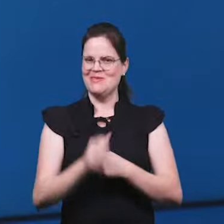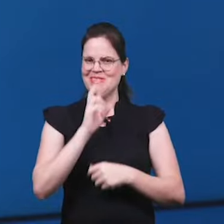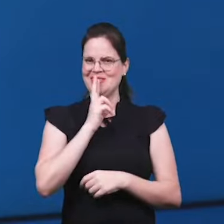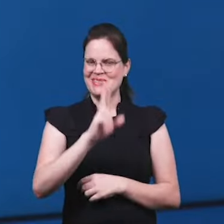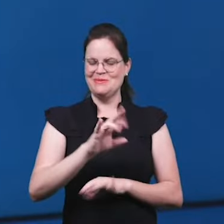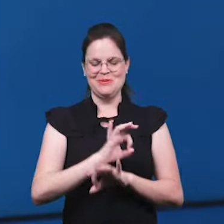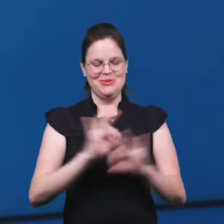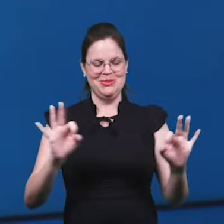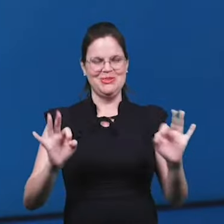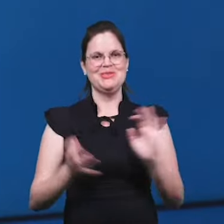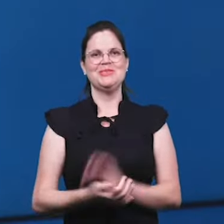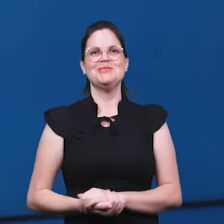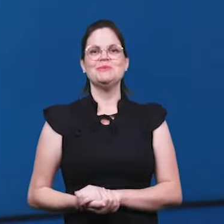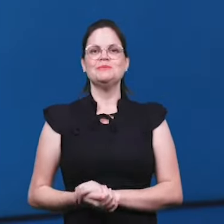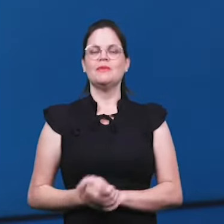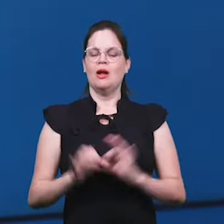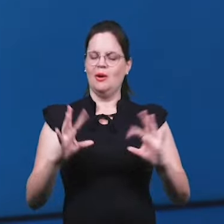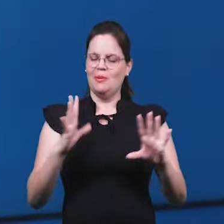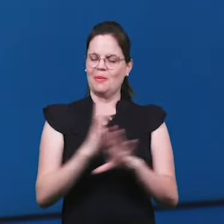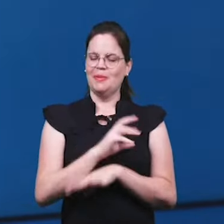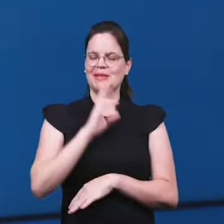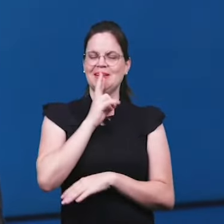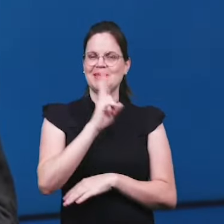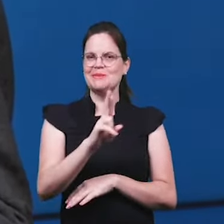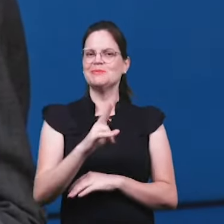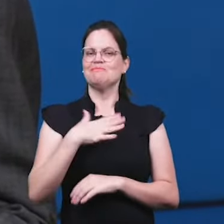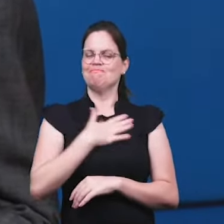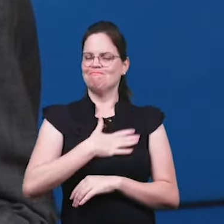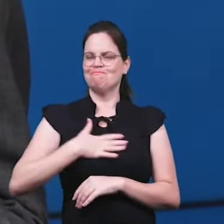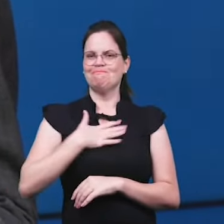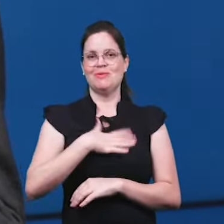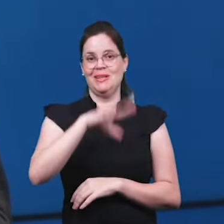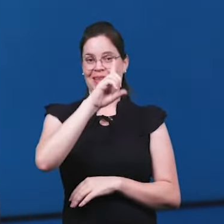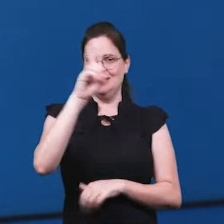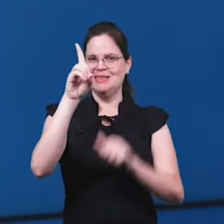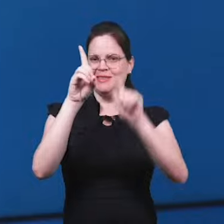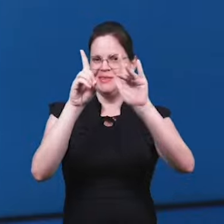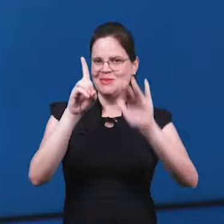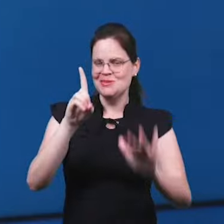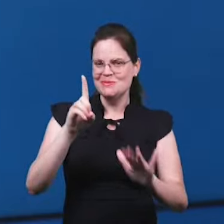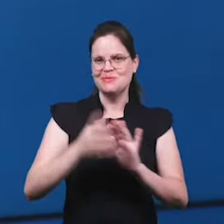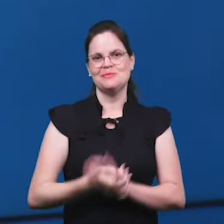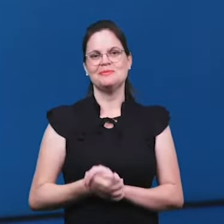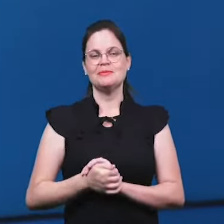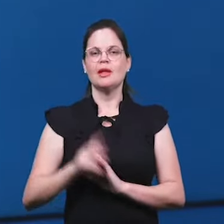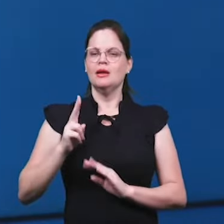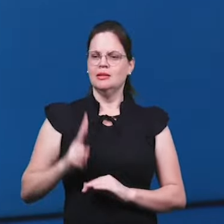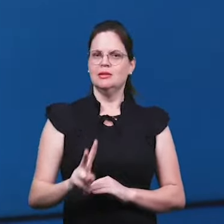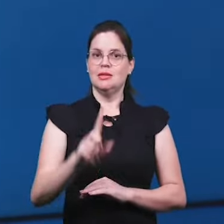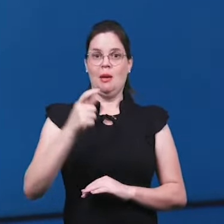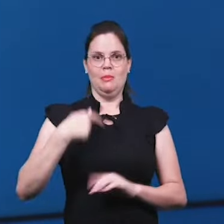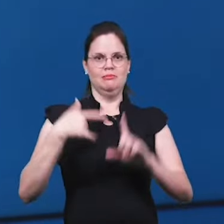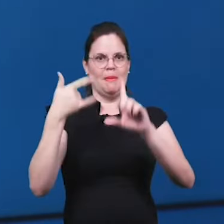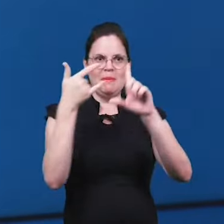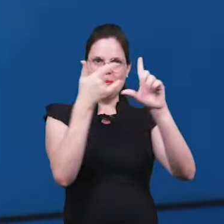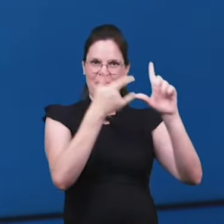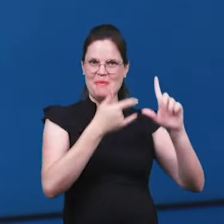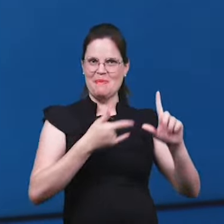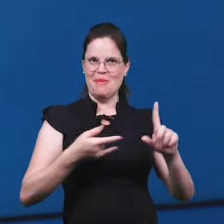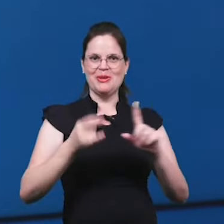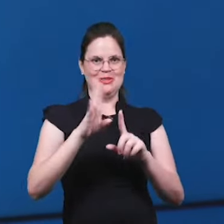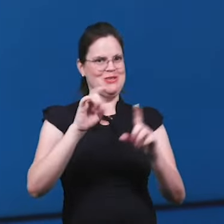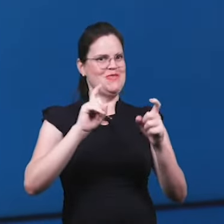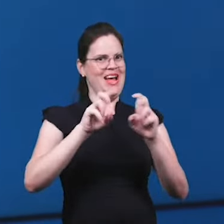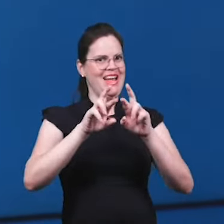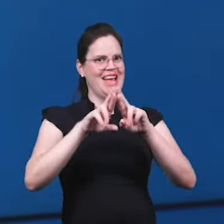maravilha, Sofia. Muito boa, muito completa a sua resposta a essa pergunta. Que Deus abençoe e sempre estaremos nos vendo lá